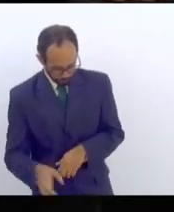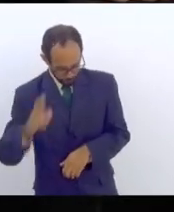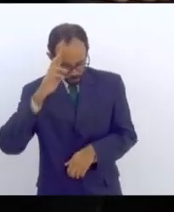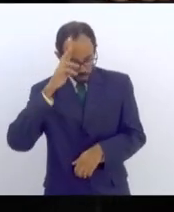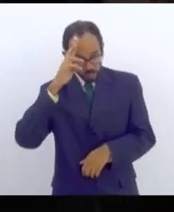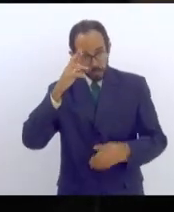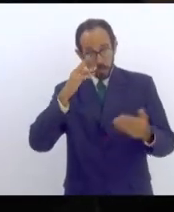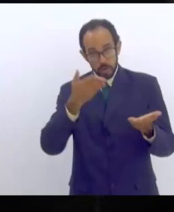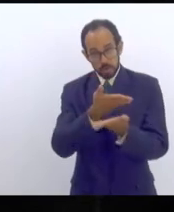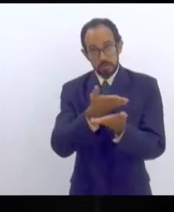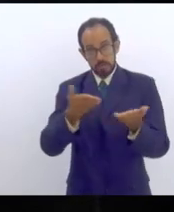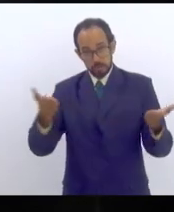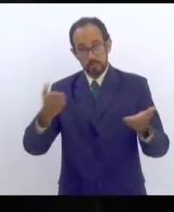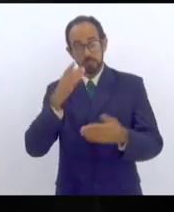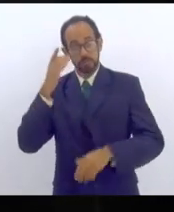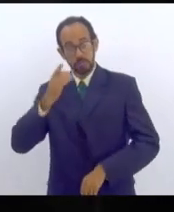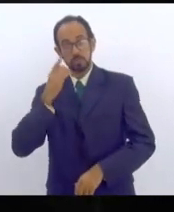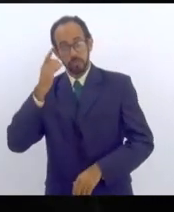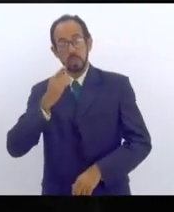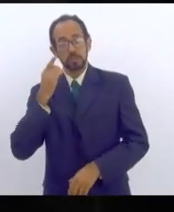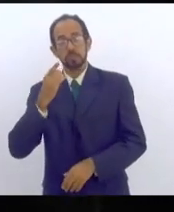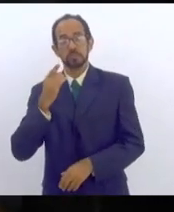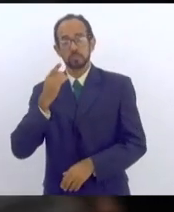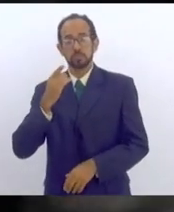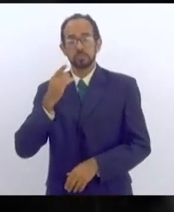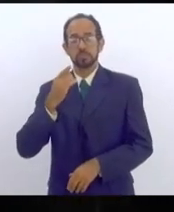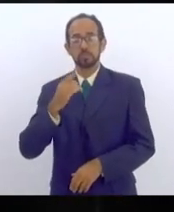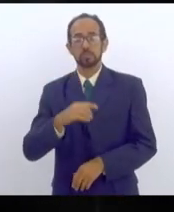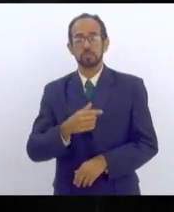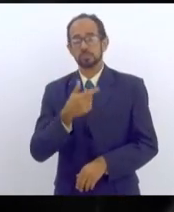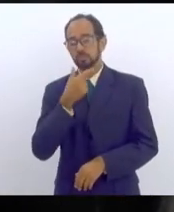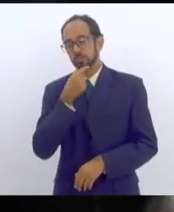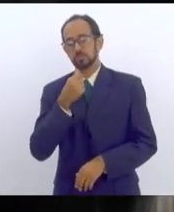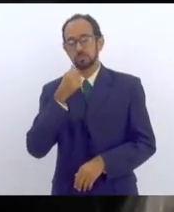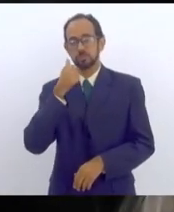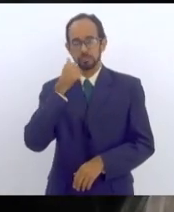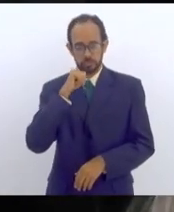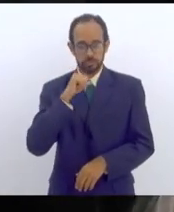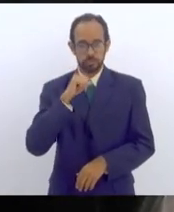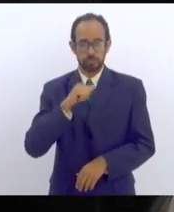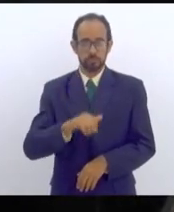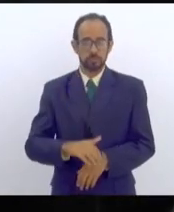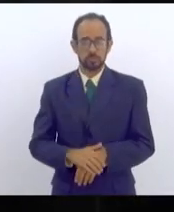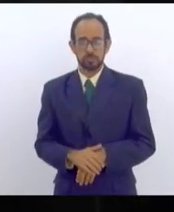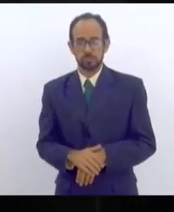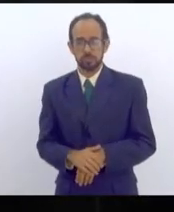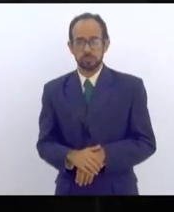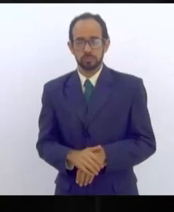Senhoras deputadas, senhores deputados,